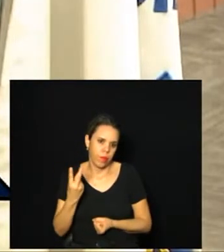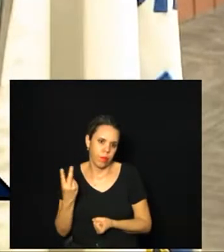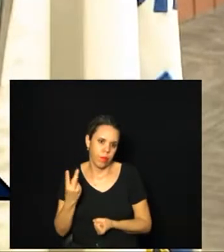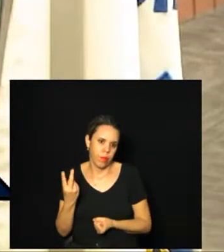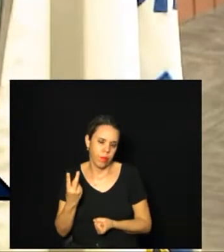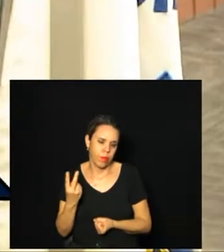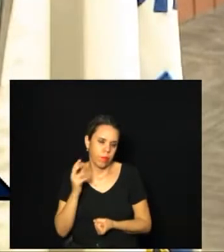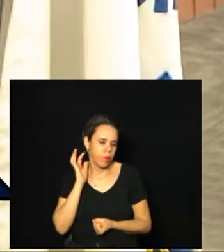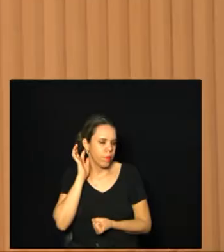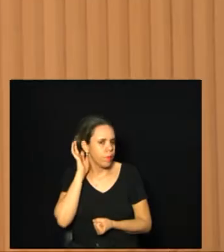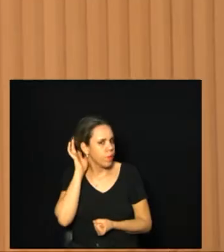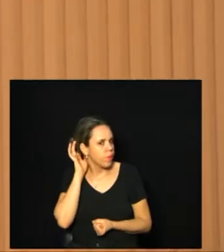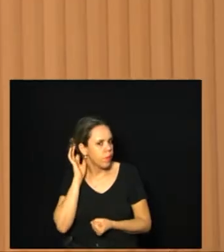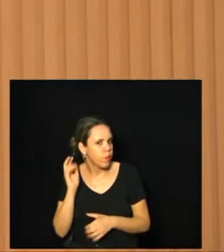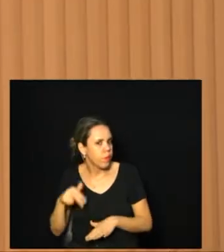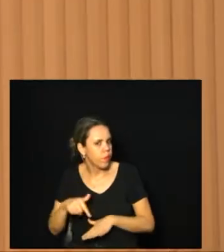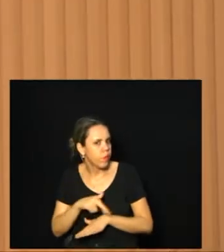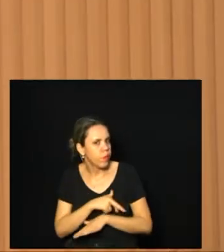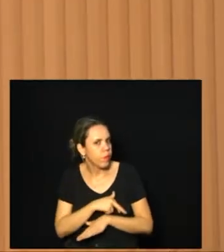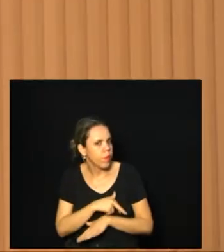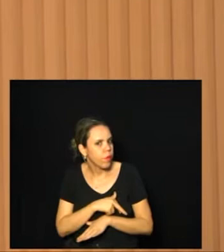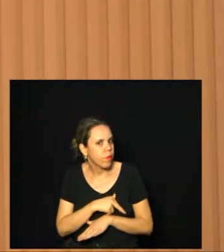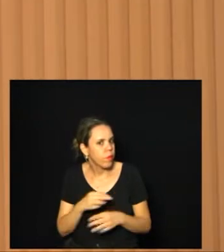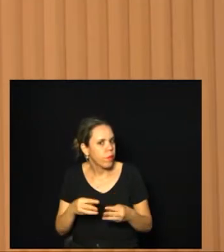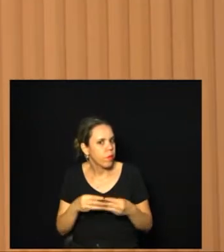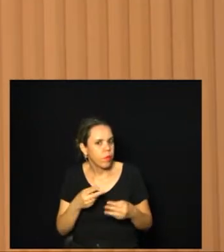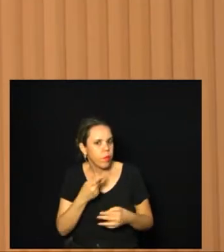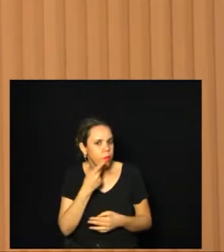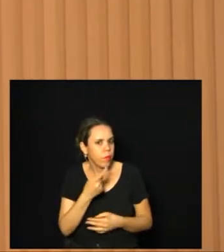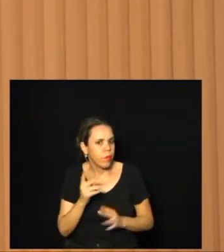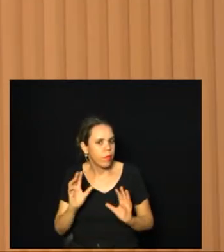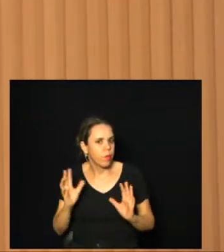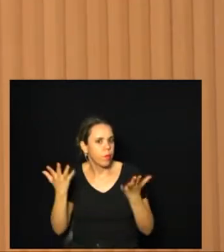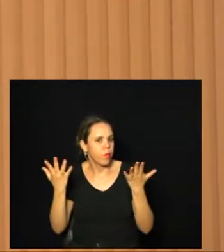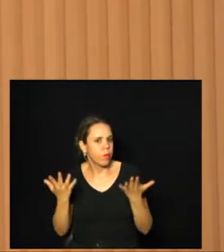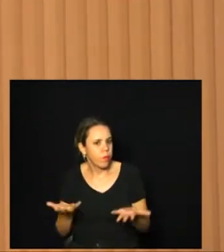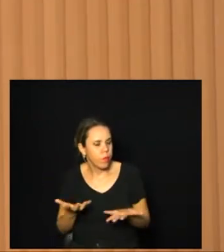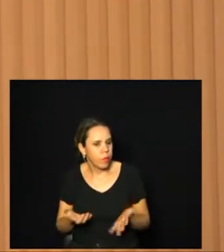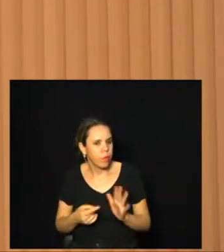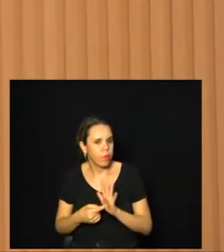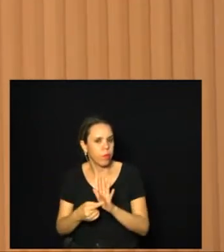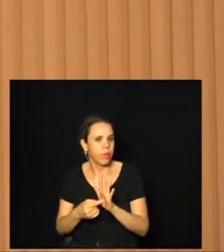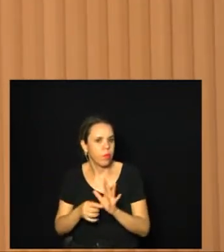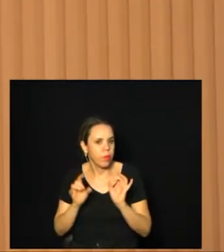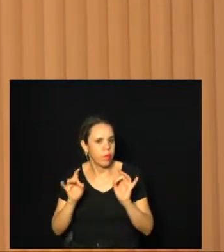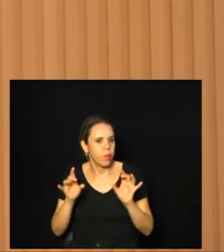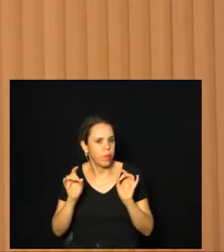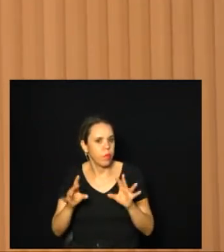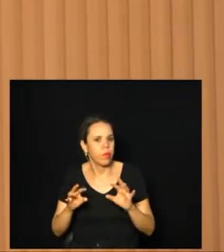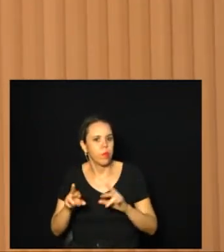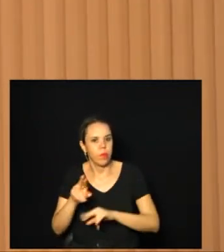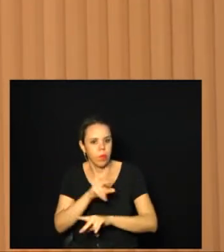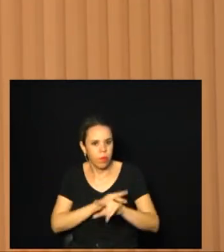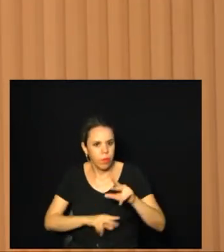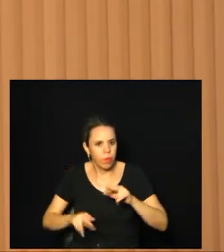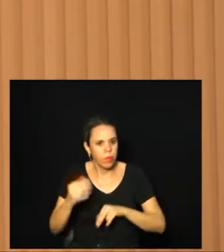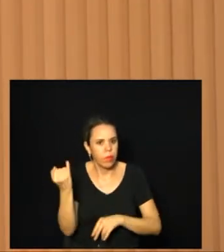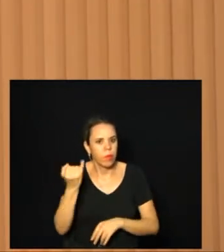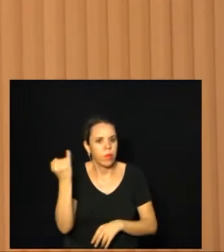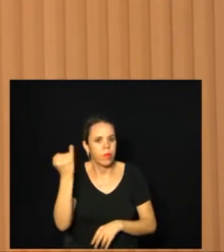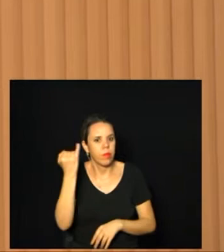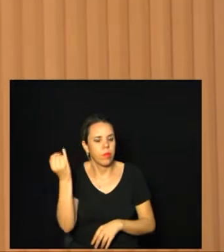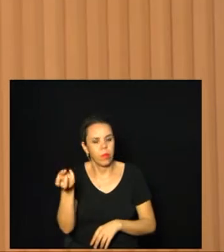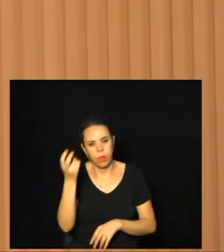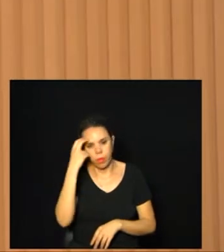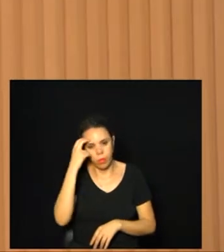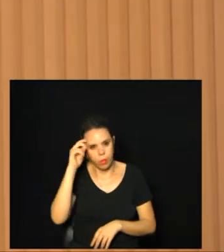essa questão aí do desfile. Na moção, o vereador citou que o evento busca mostrar a riqueza, pluralidade e a importância da